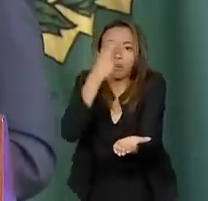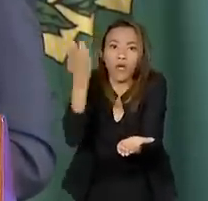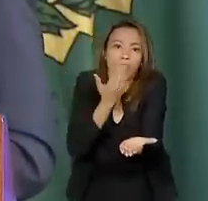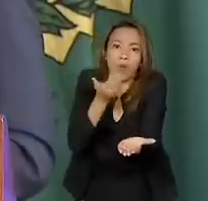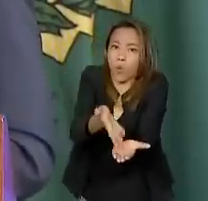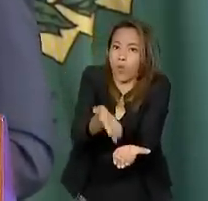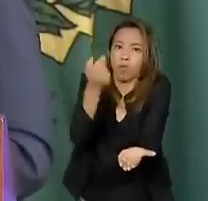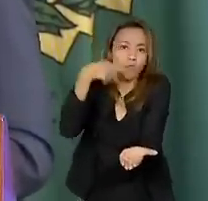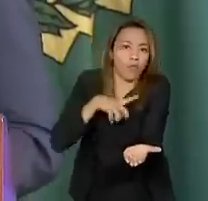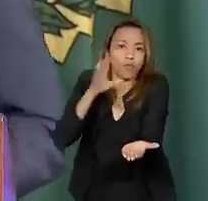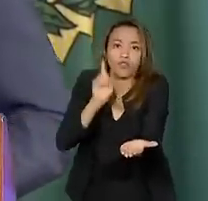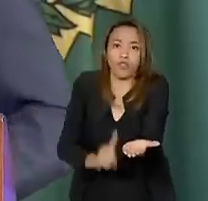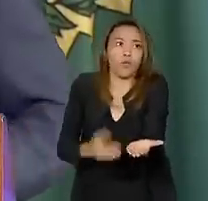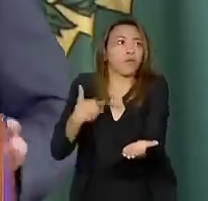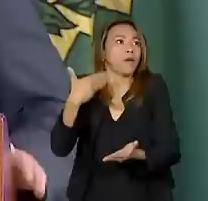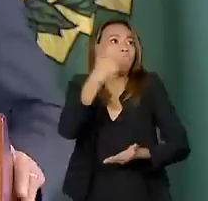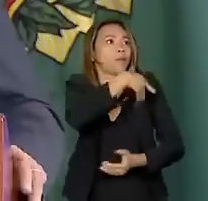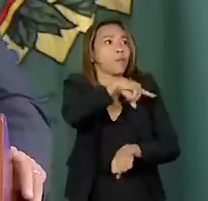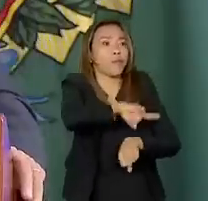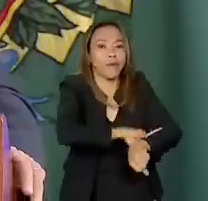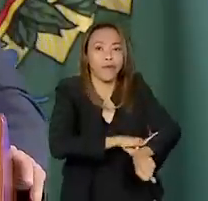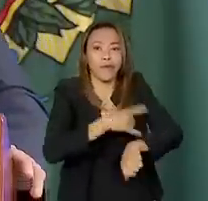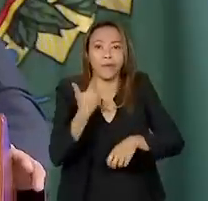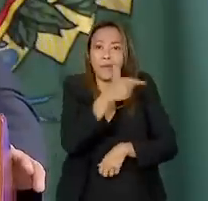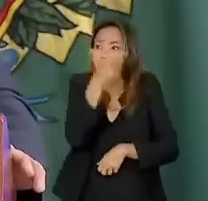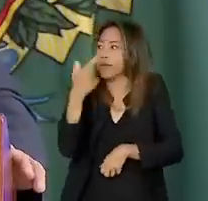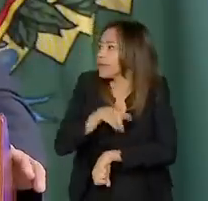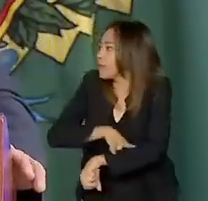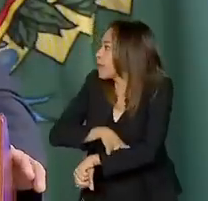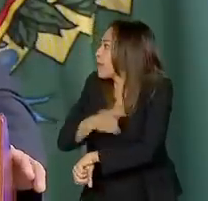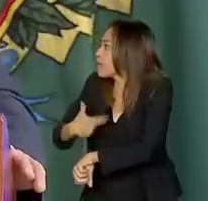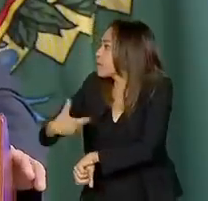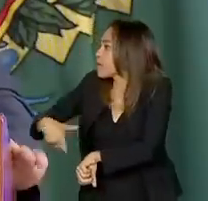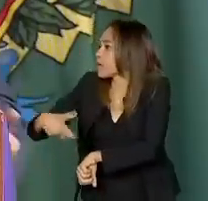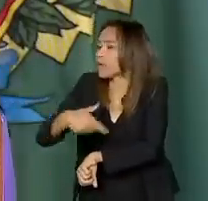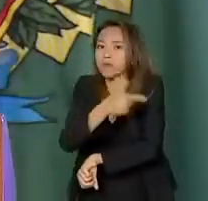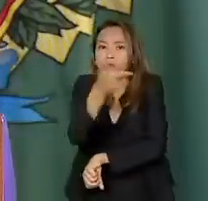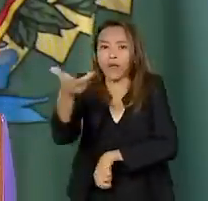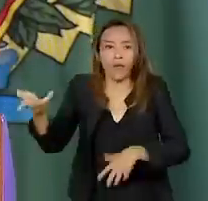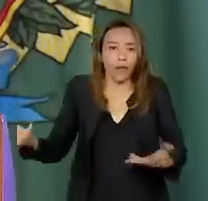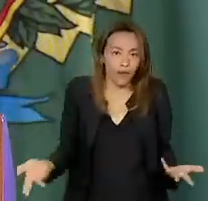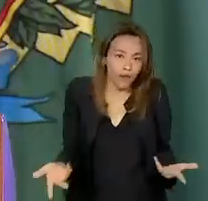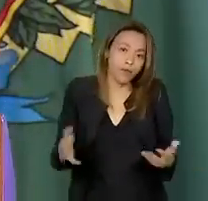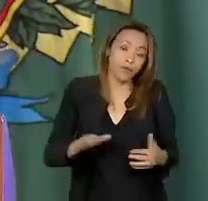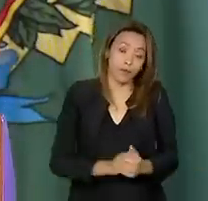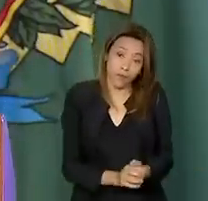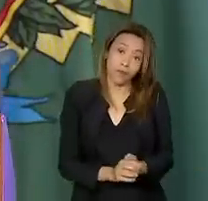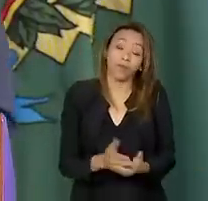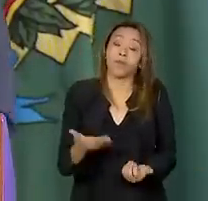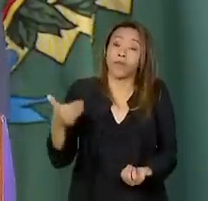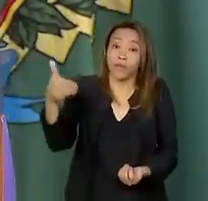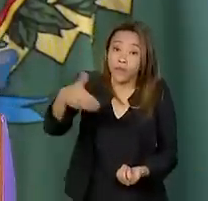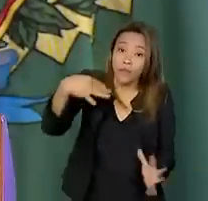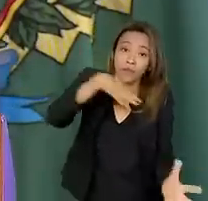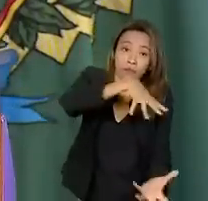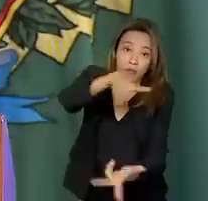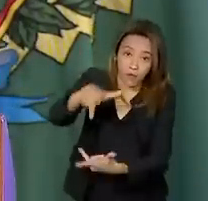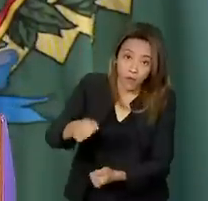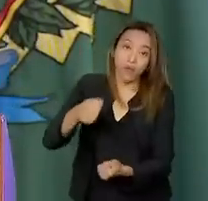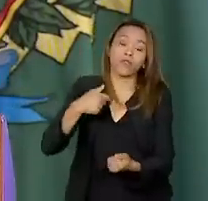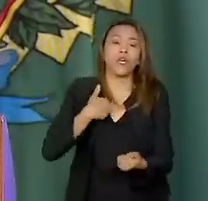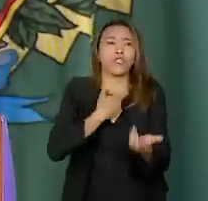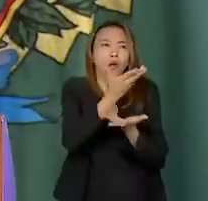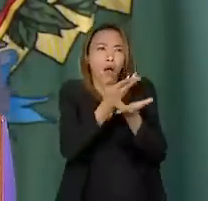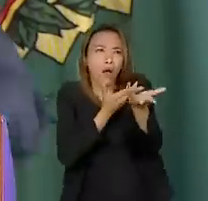não tem direito a um banheiro, porque não tem banheiro para ele frequentar. Então, esse mundo, a gente estabeleceu com os Estados